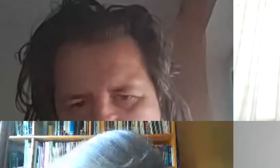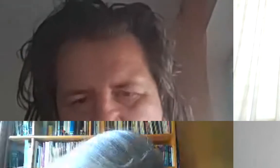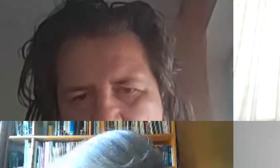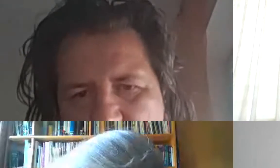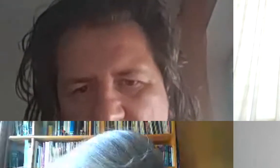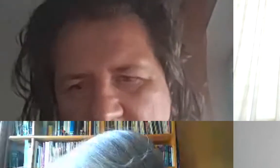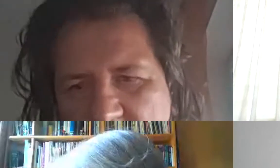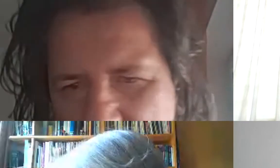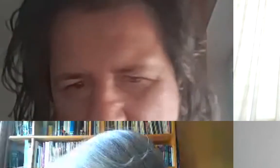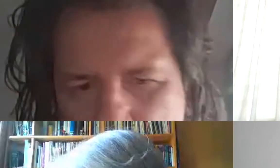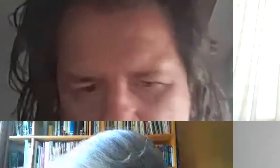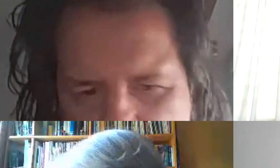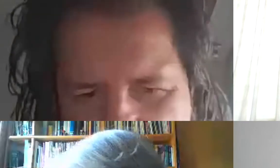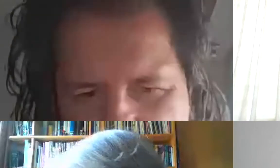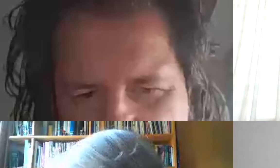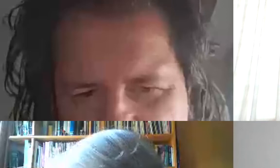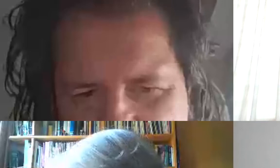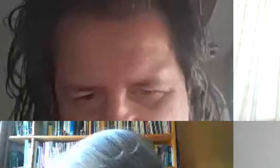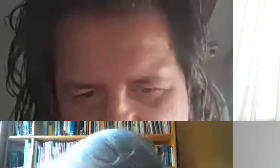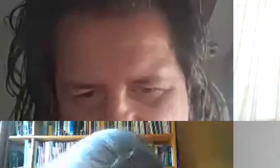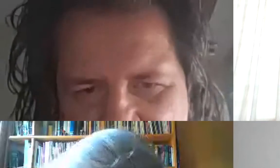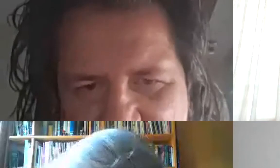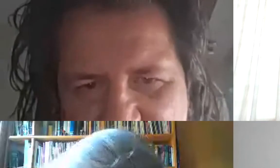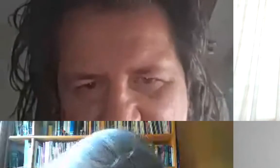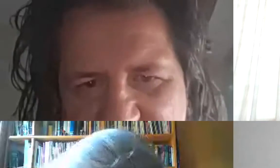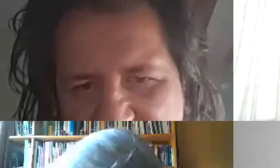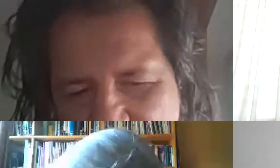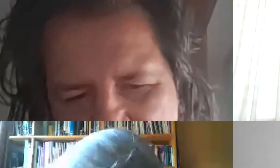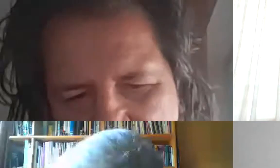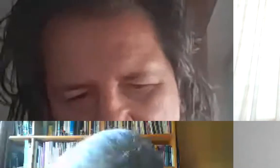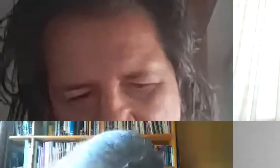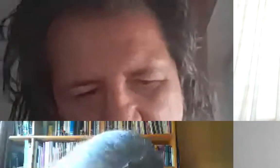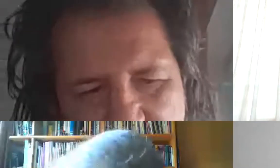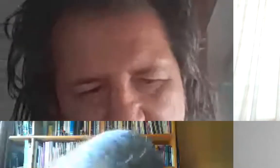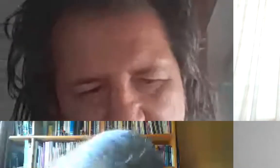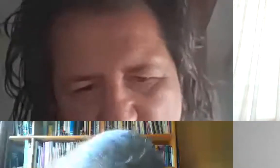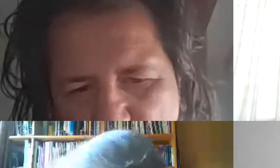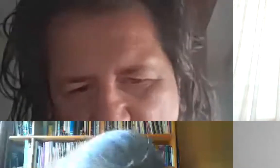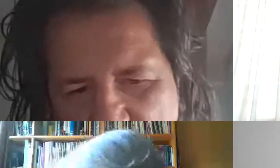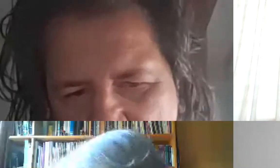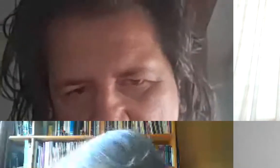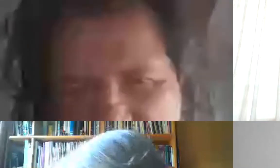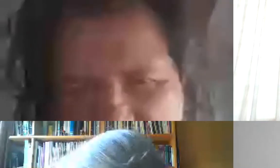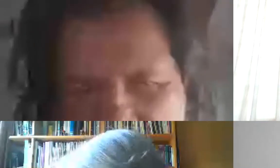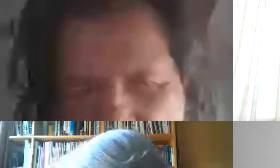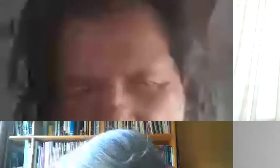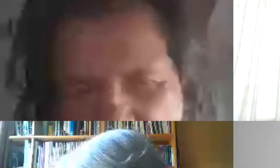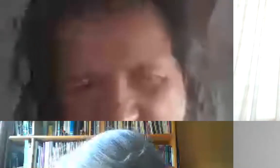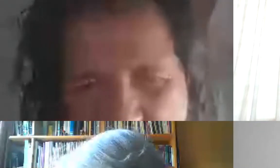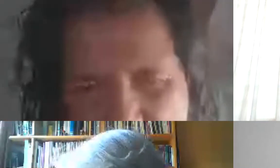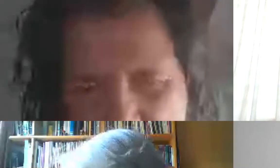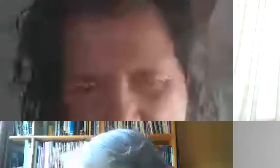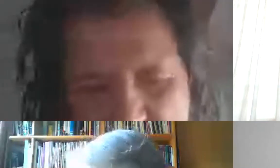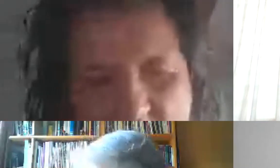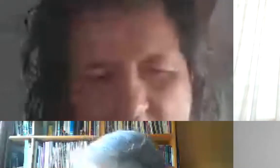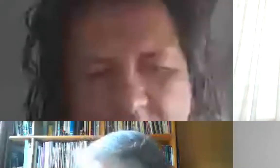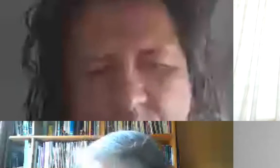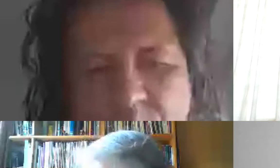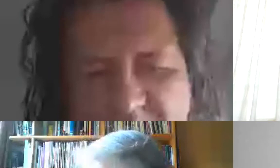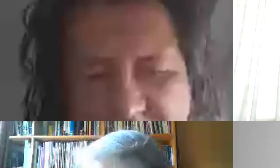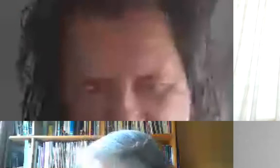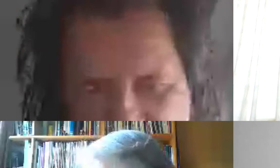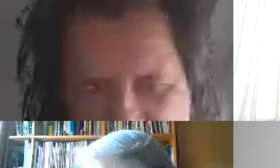palavrinhas. Primeiro, objeto, que você mencionou, que obviamente é sujeito. Objeto,